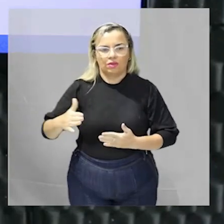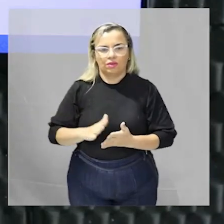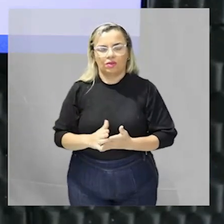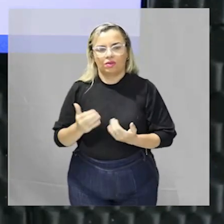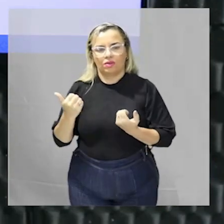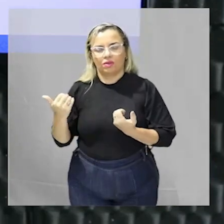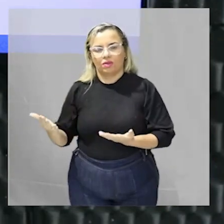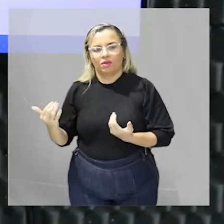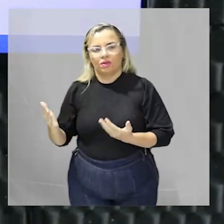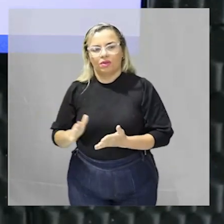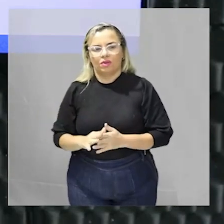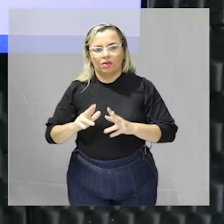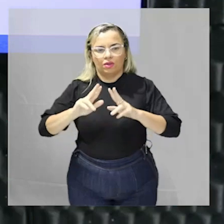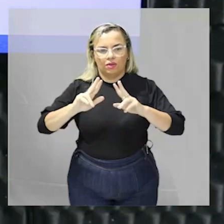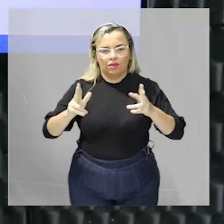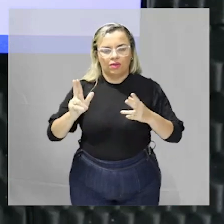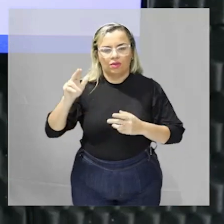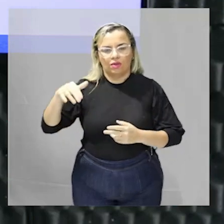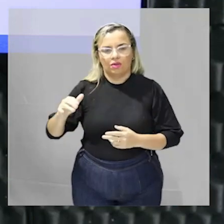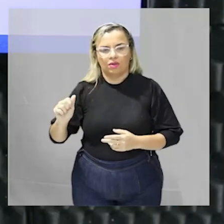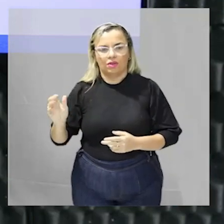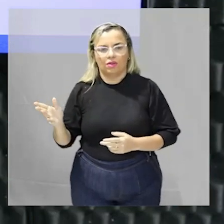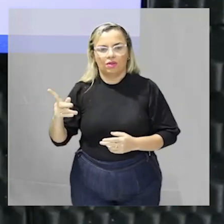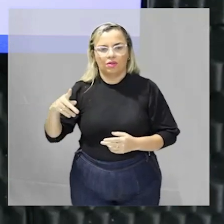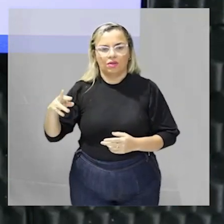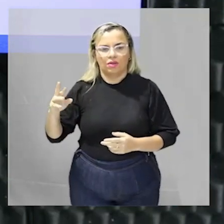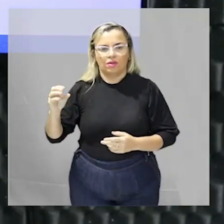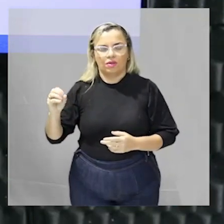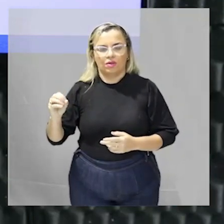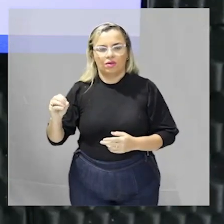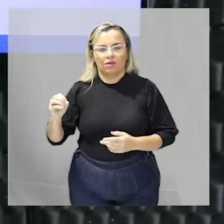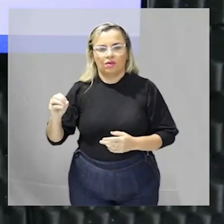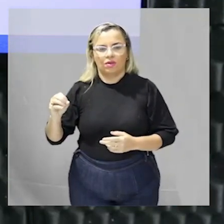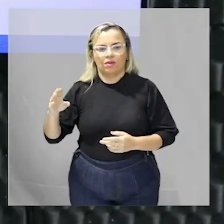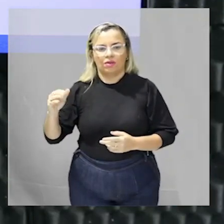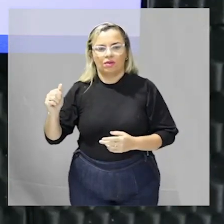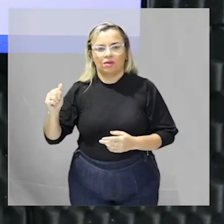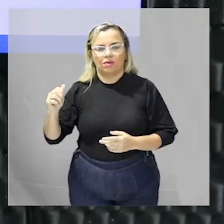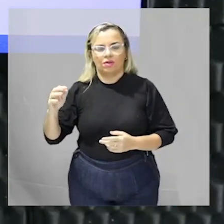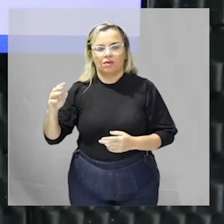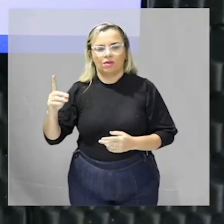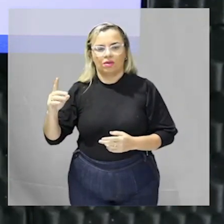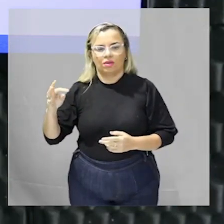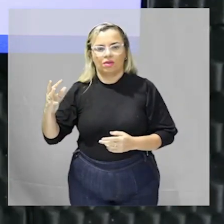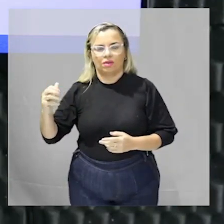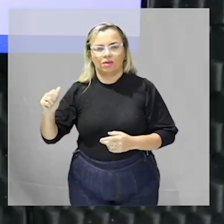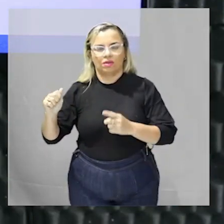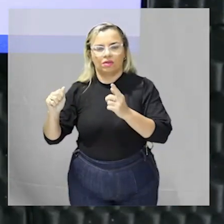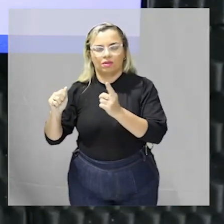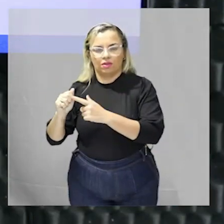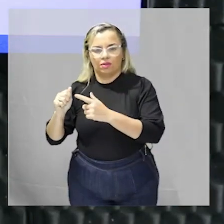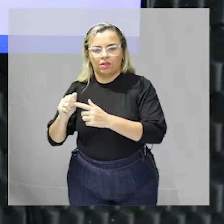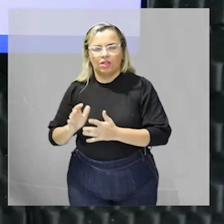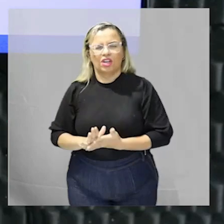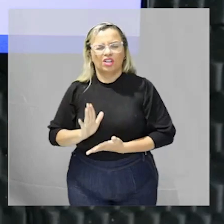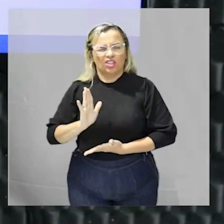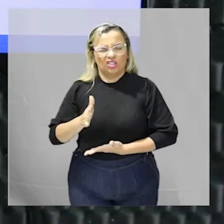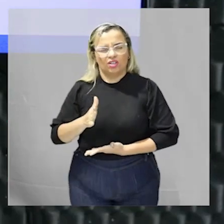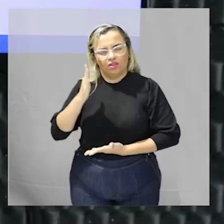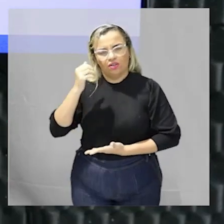probadita, dos mais representativos, dos melhores representantes da poesia, do conto e dos